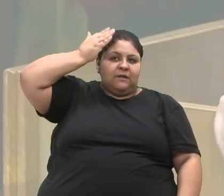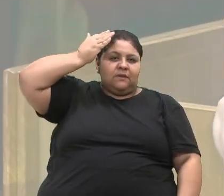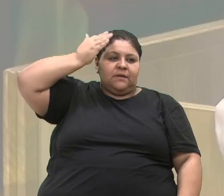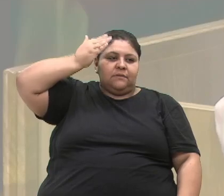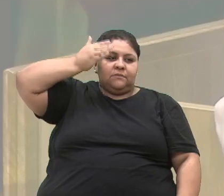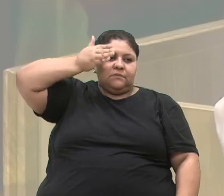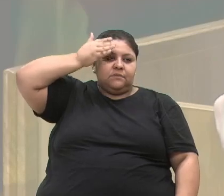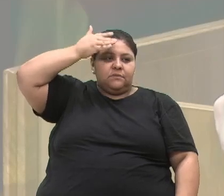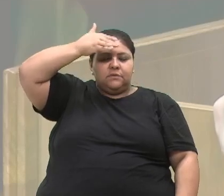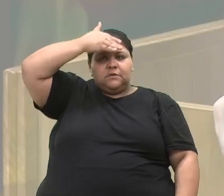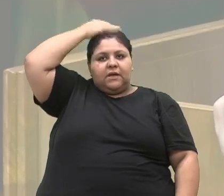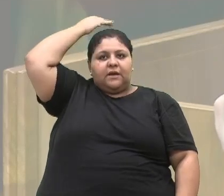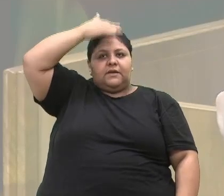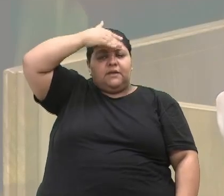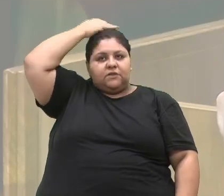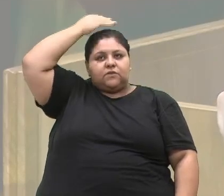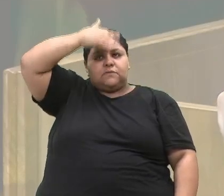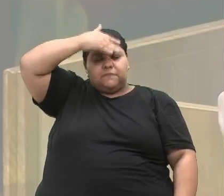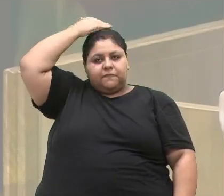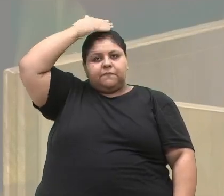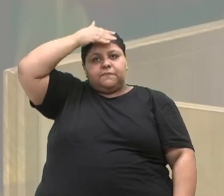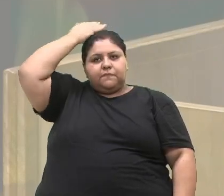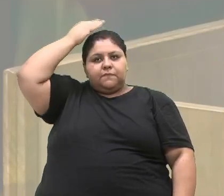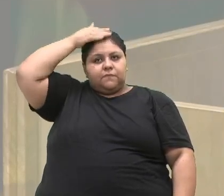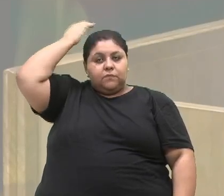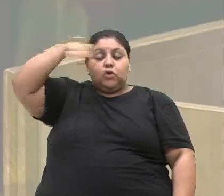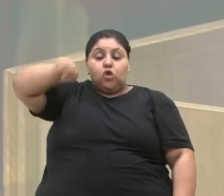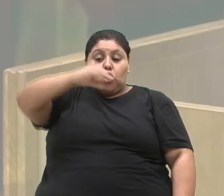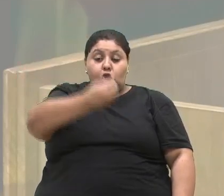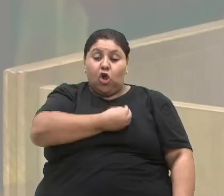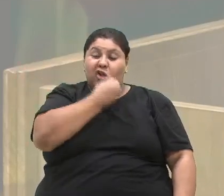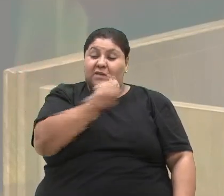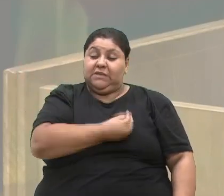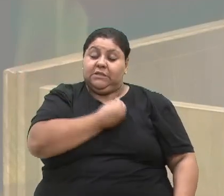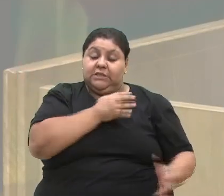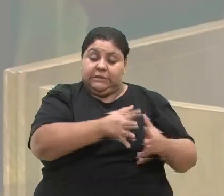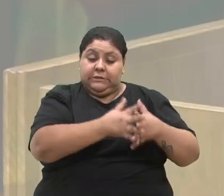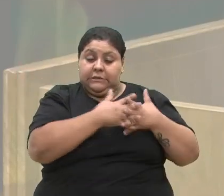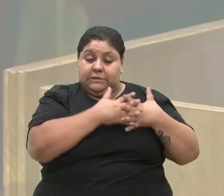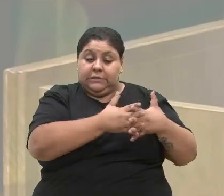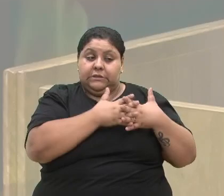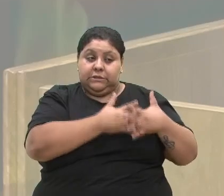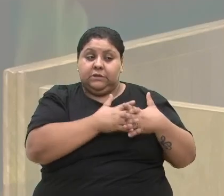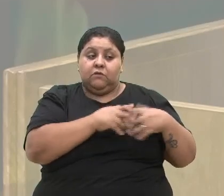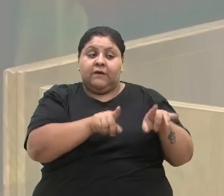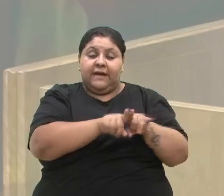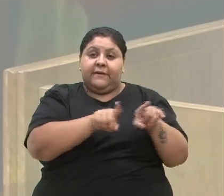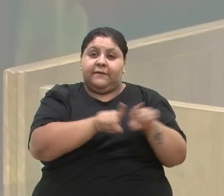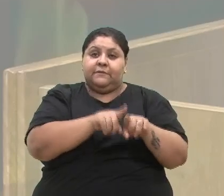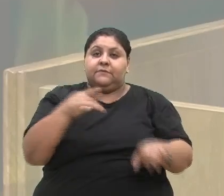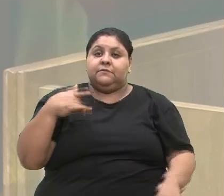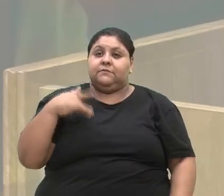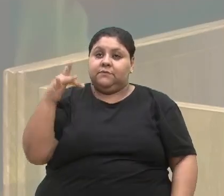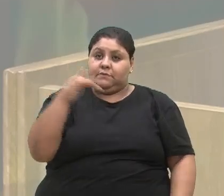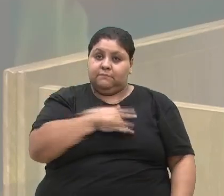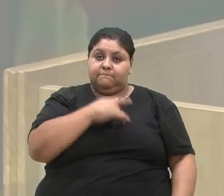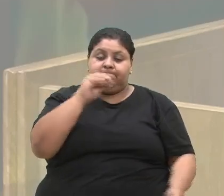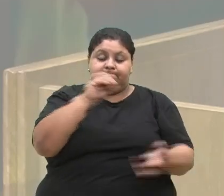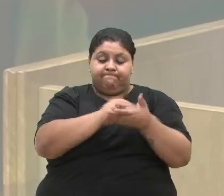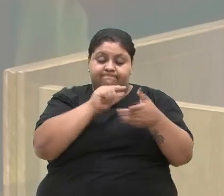vereadoras, quando nós estávamos vivendo num momento caótico na saúde em Caxias do Sul. Falta de